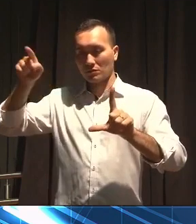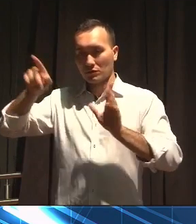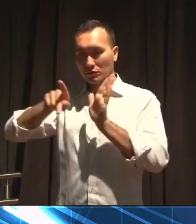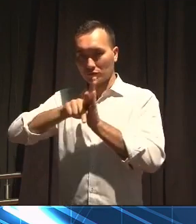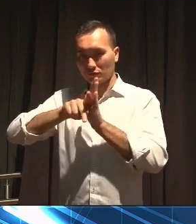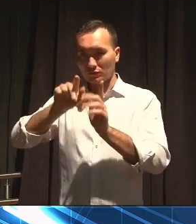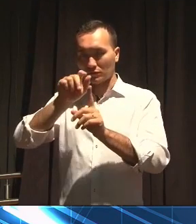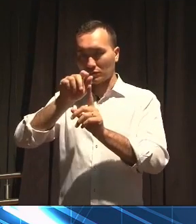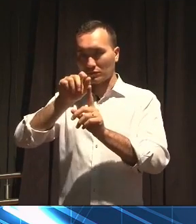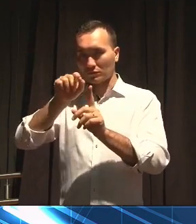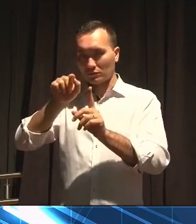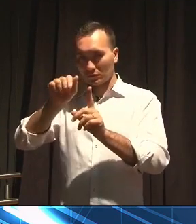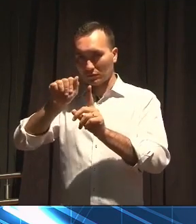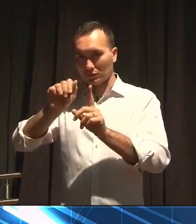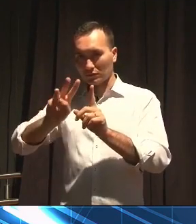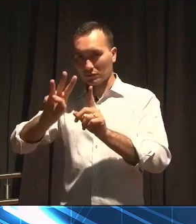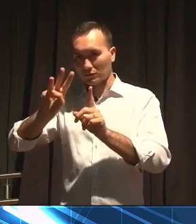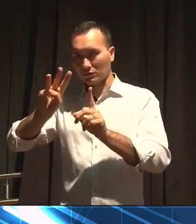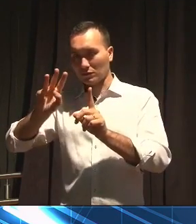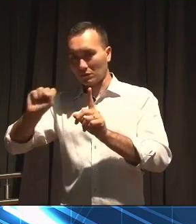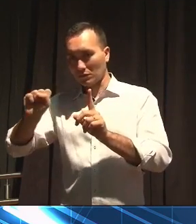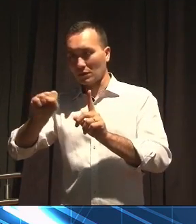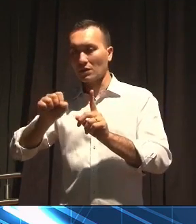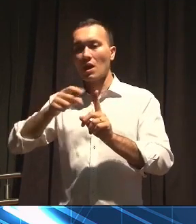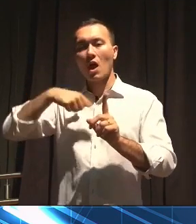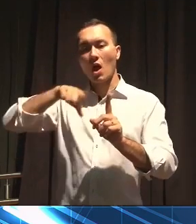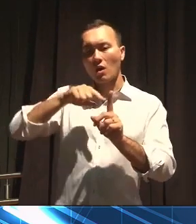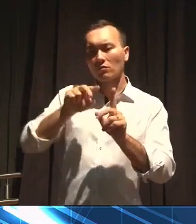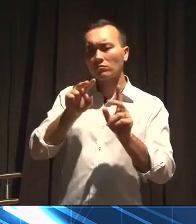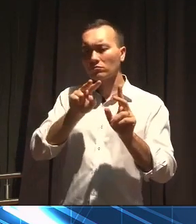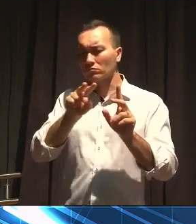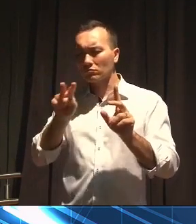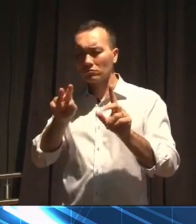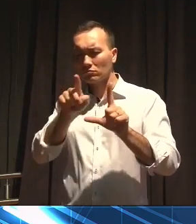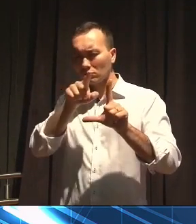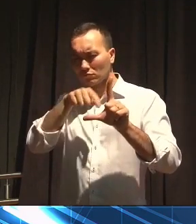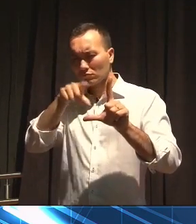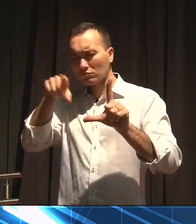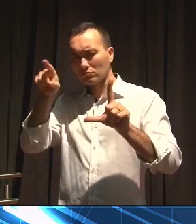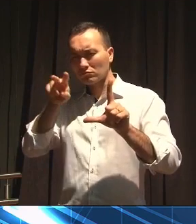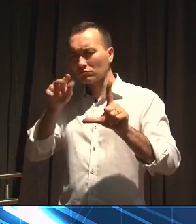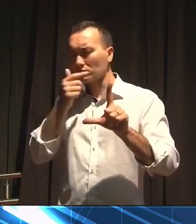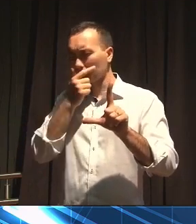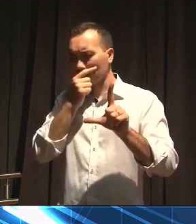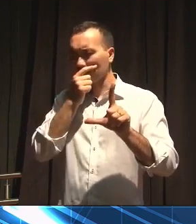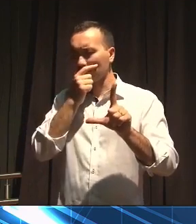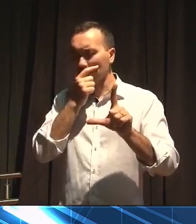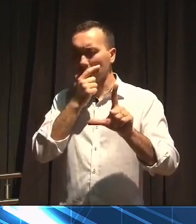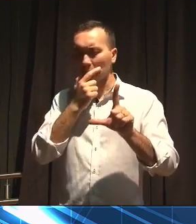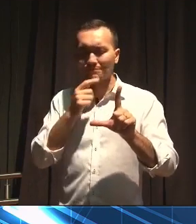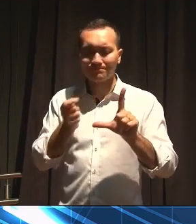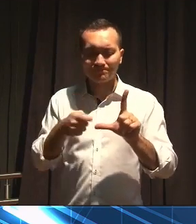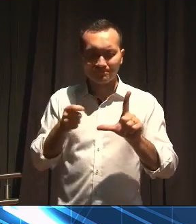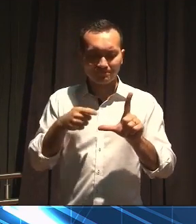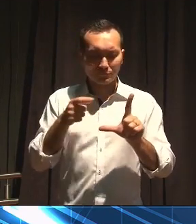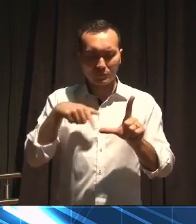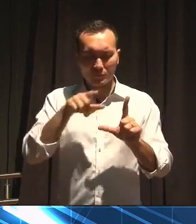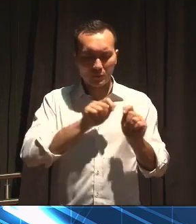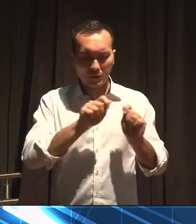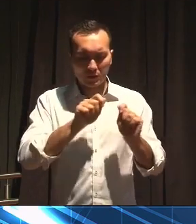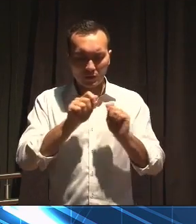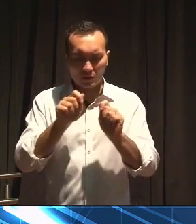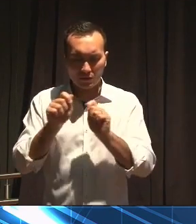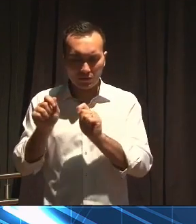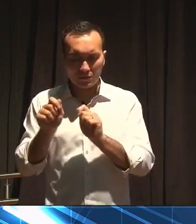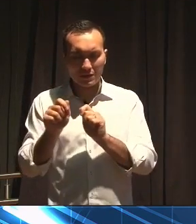às vezes sem necessidade. Então a gente começou a olhar esses itens, removendo o que estava sobrando, o que estava literalmente gritando aos nossos olhos ali